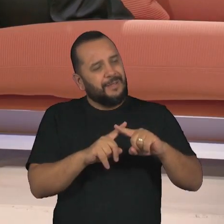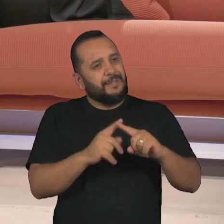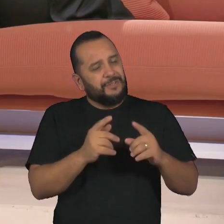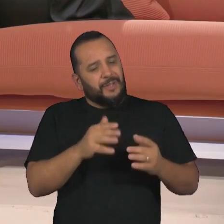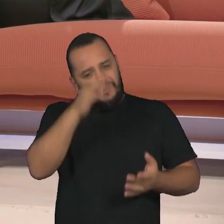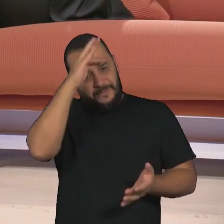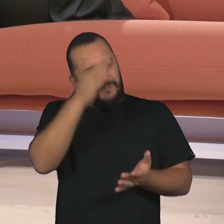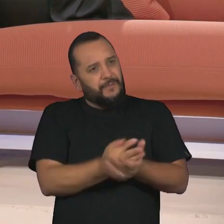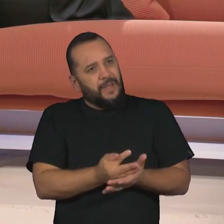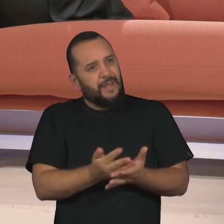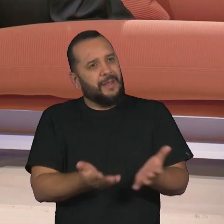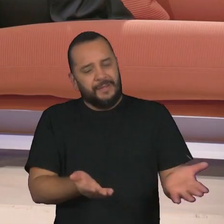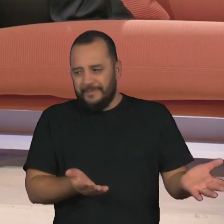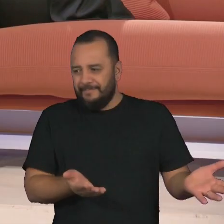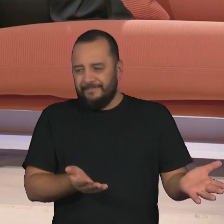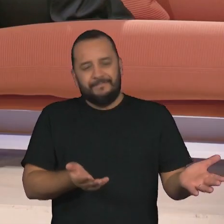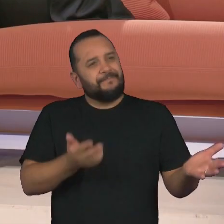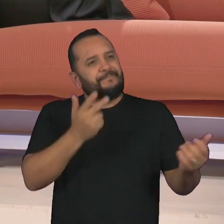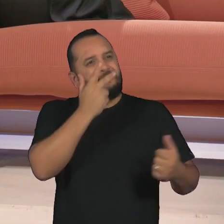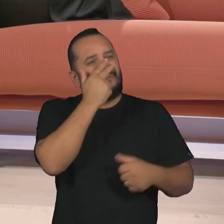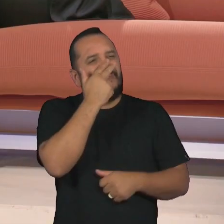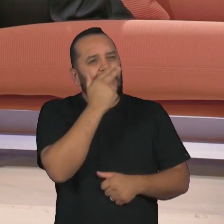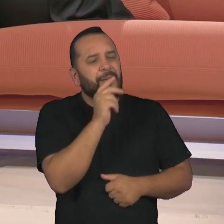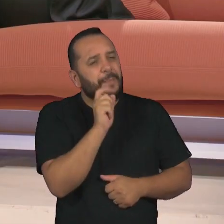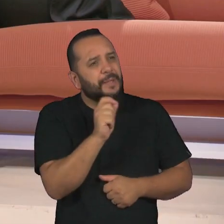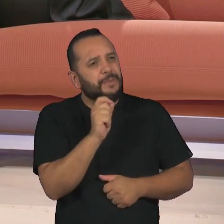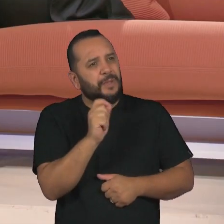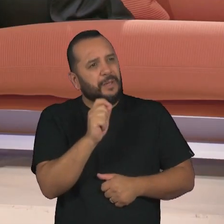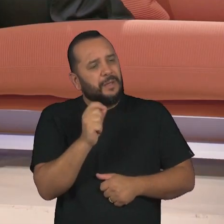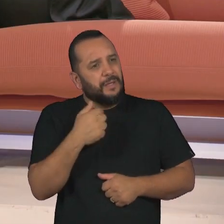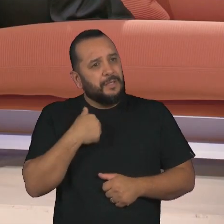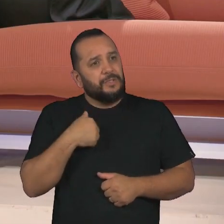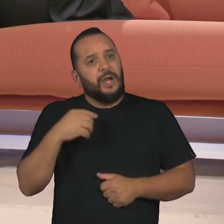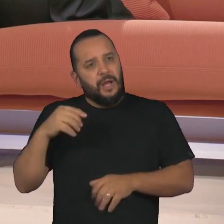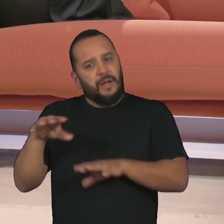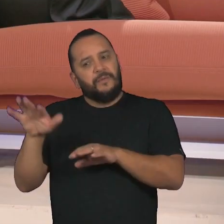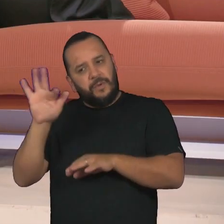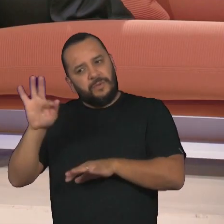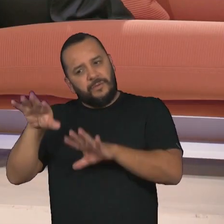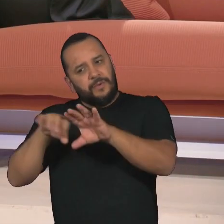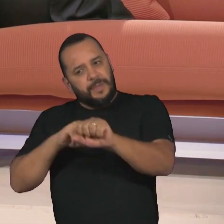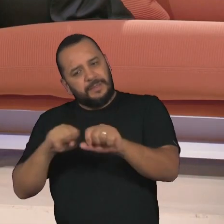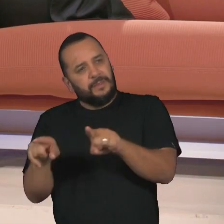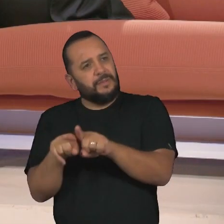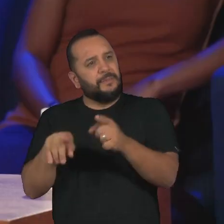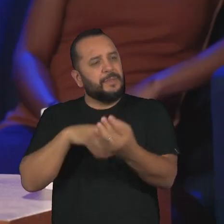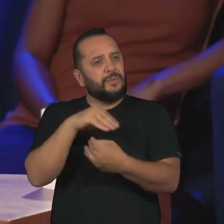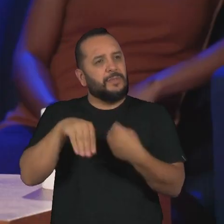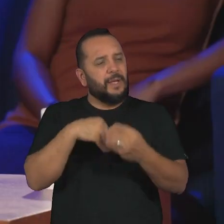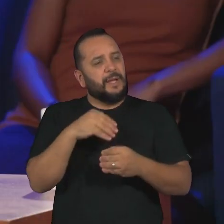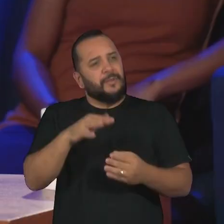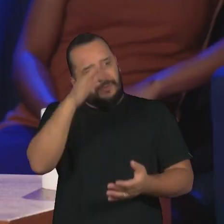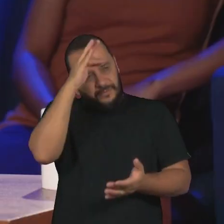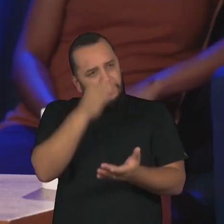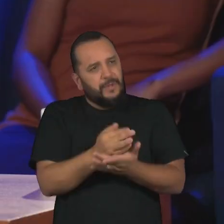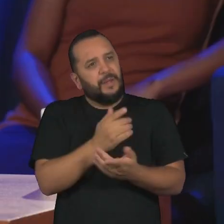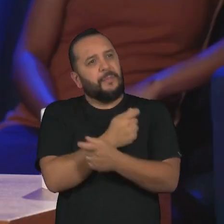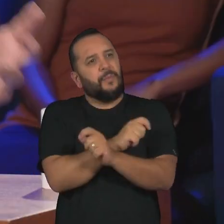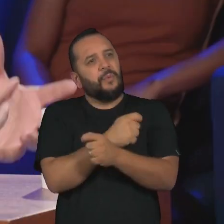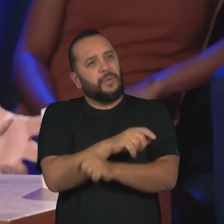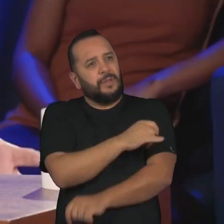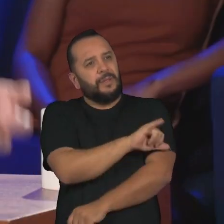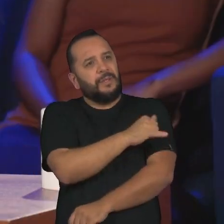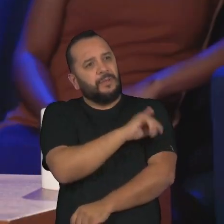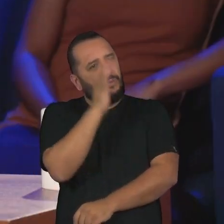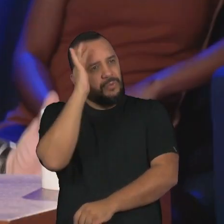humana, dá um outro tom além dessa formação profissional? O que a PUC-Rio ela sonha assim? Eu quero que